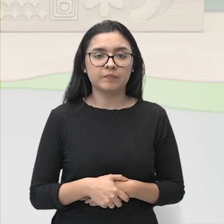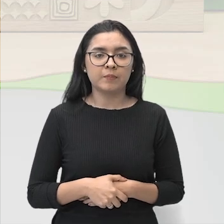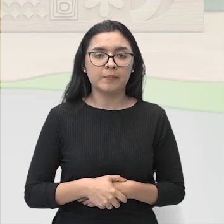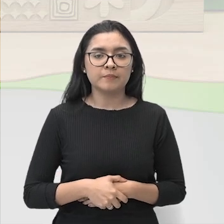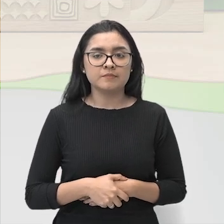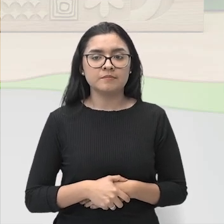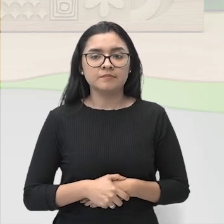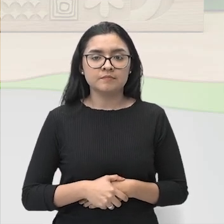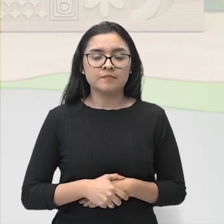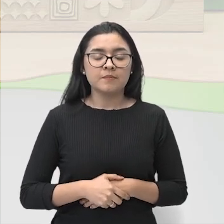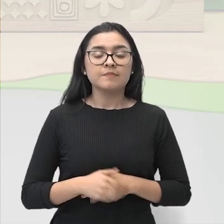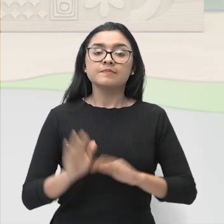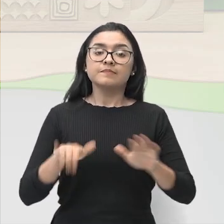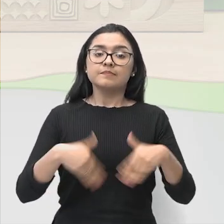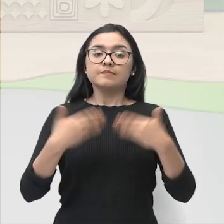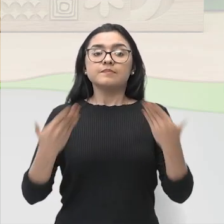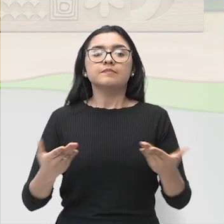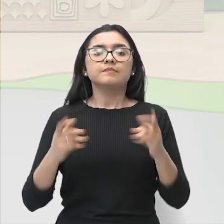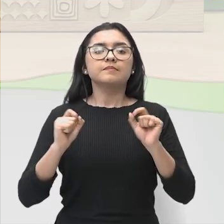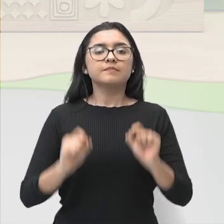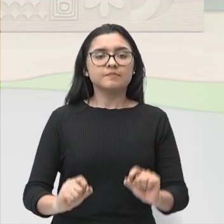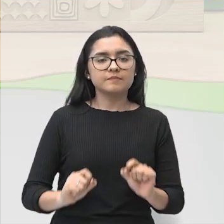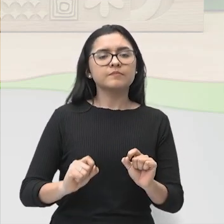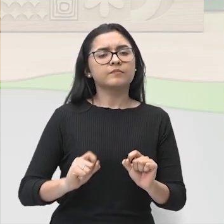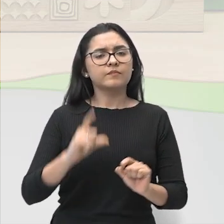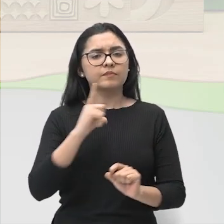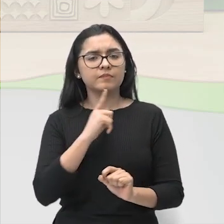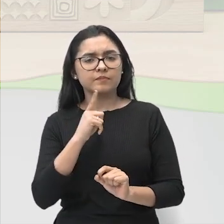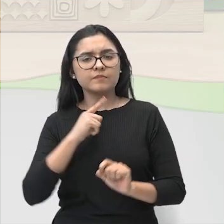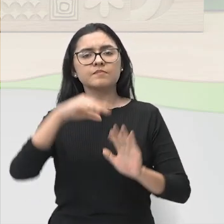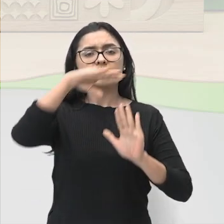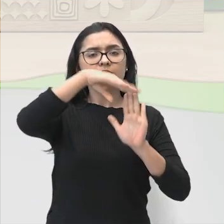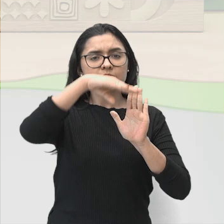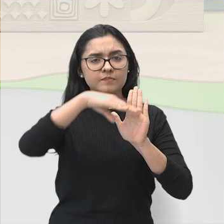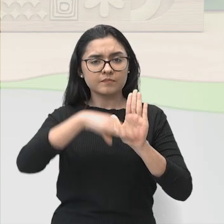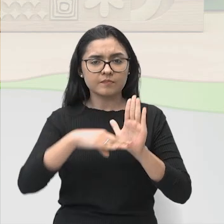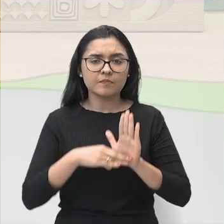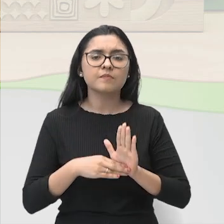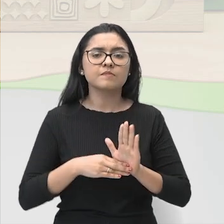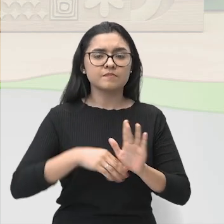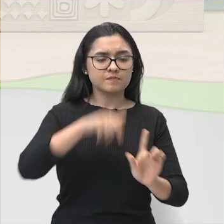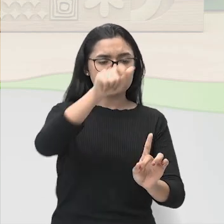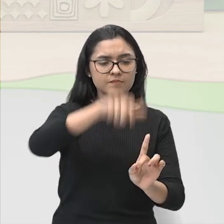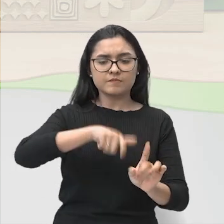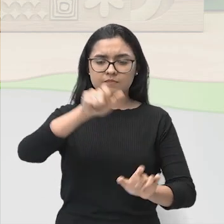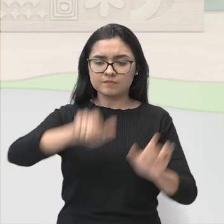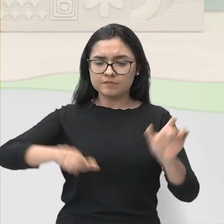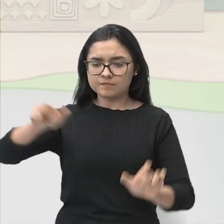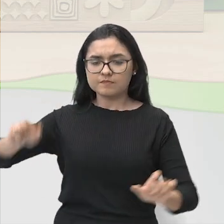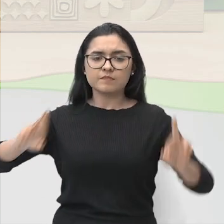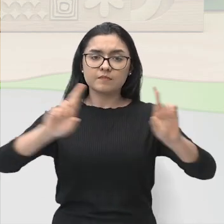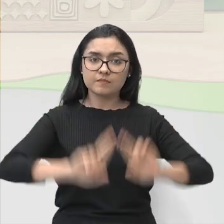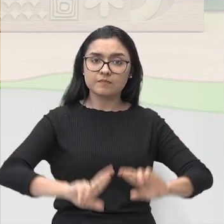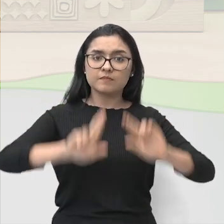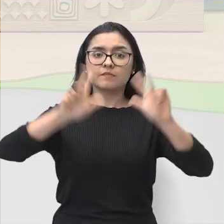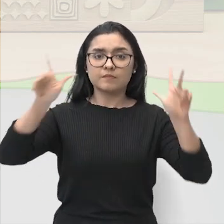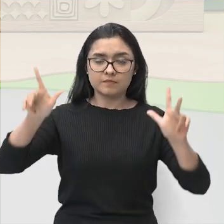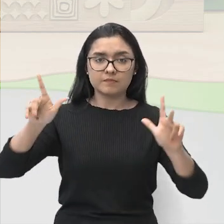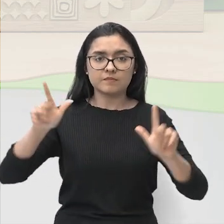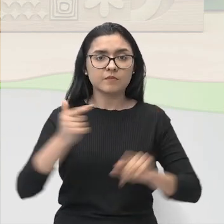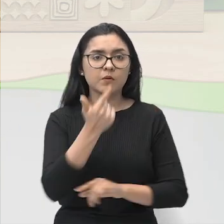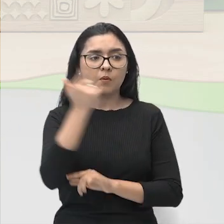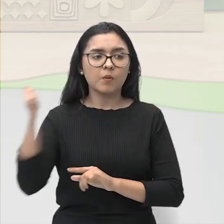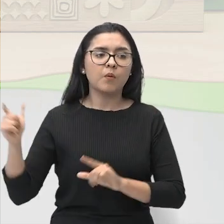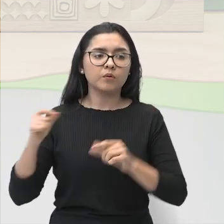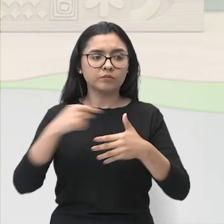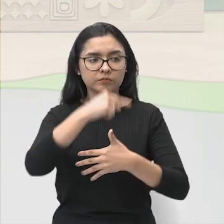E é pela organização que os seres vivos se diferenciam de outros elementos da